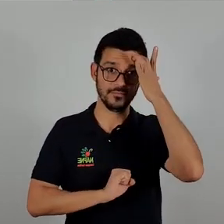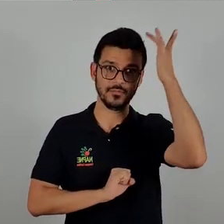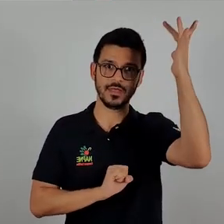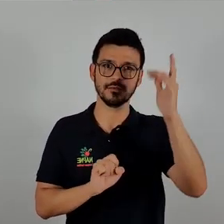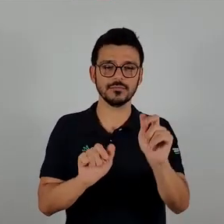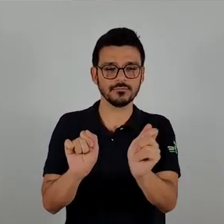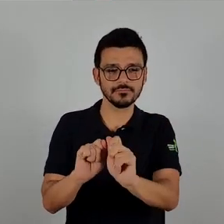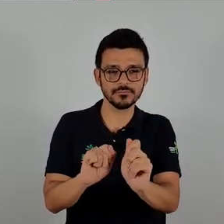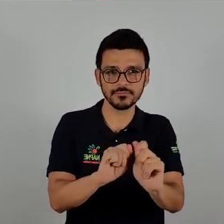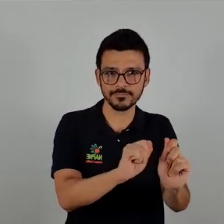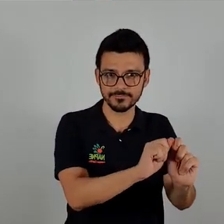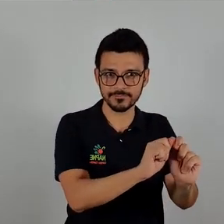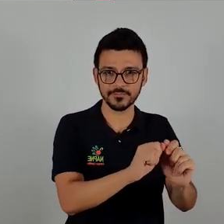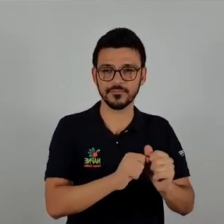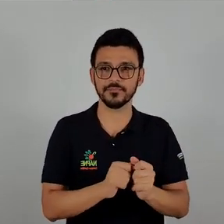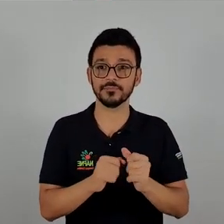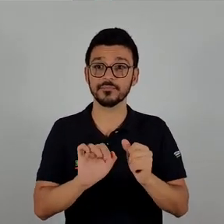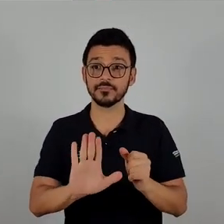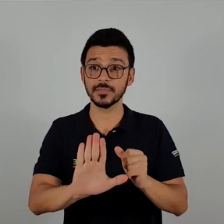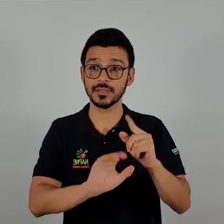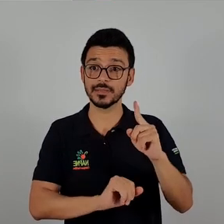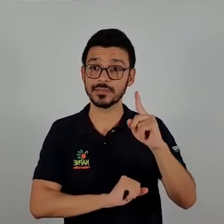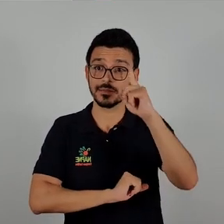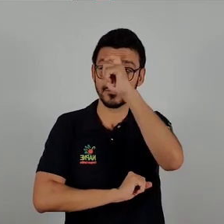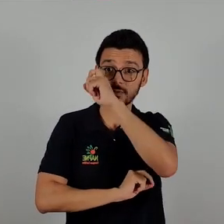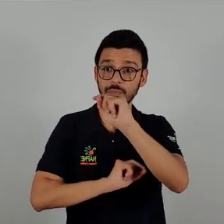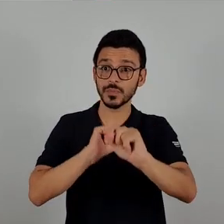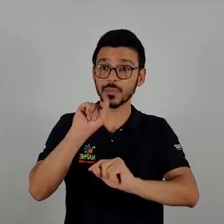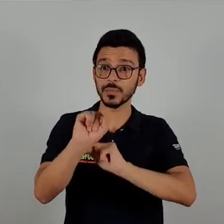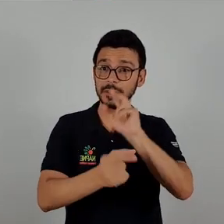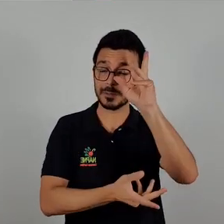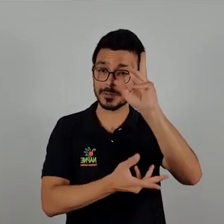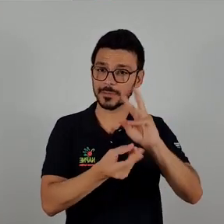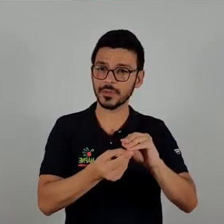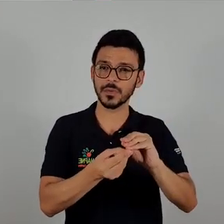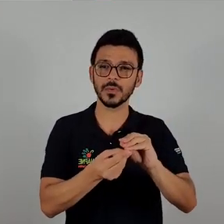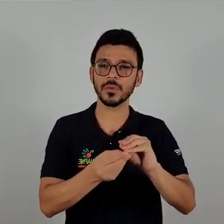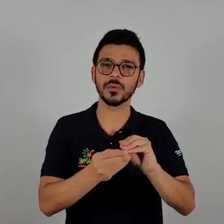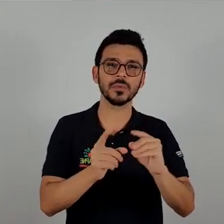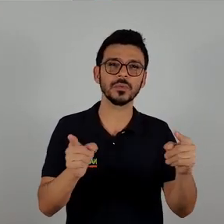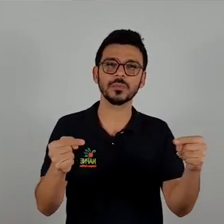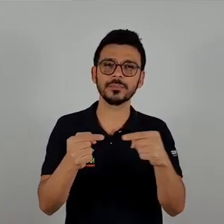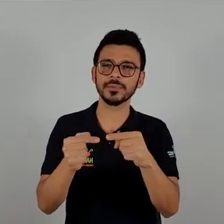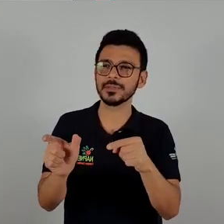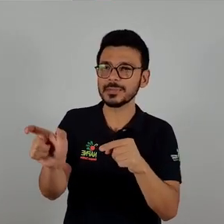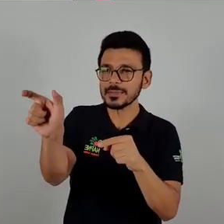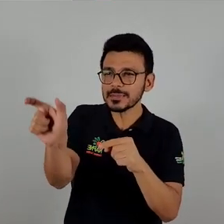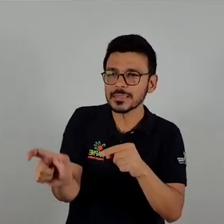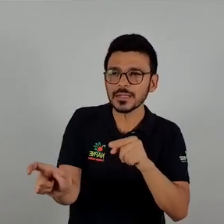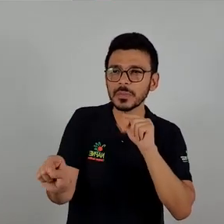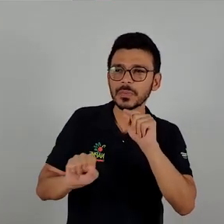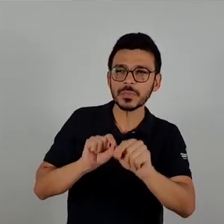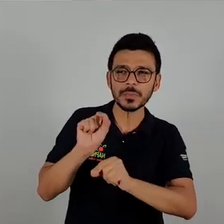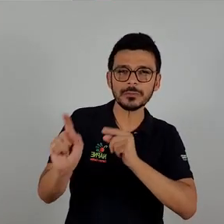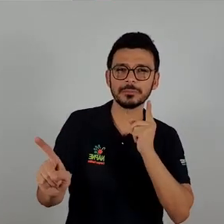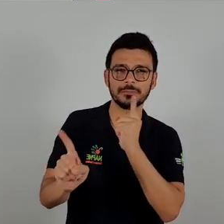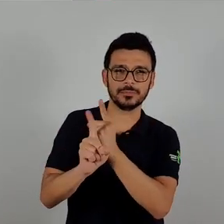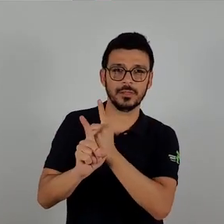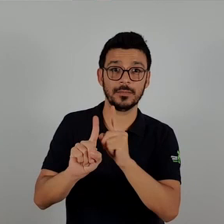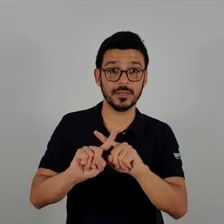é a guia. Na China, desde essa época que a gente está falando, e no Japão, desde 1950, o Ministério da Saúde